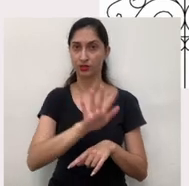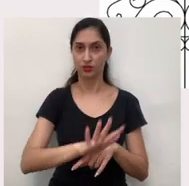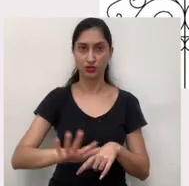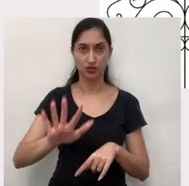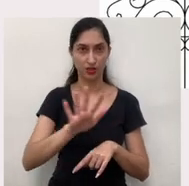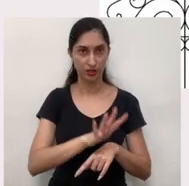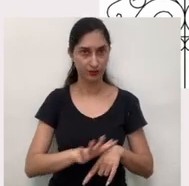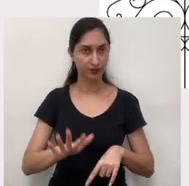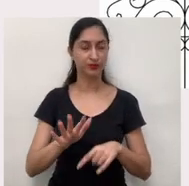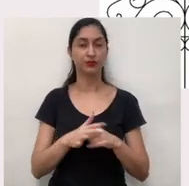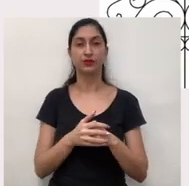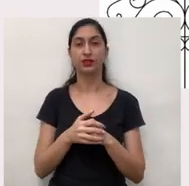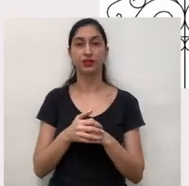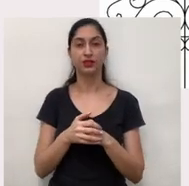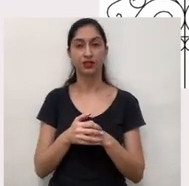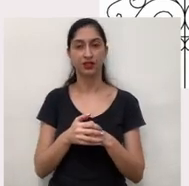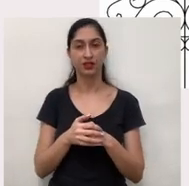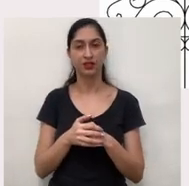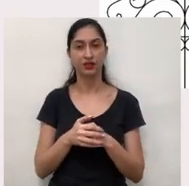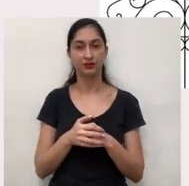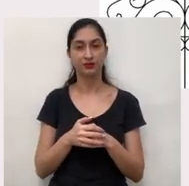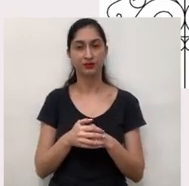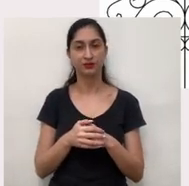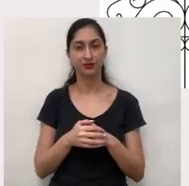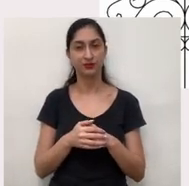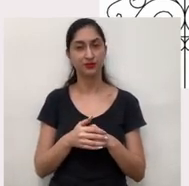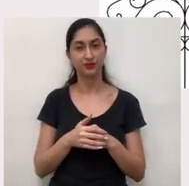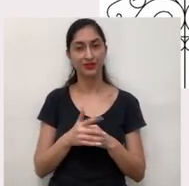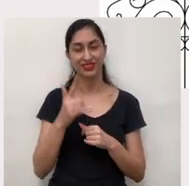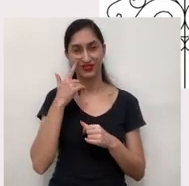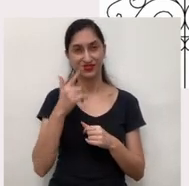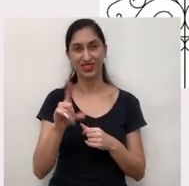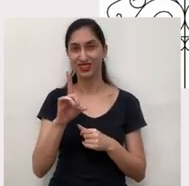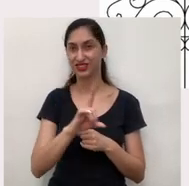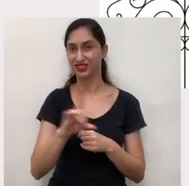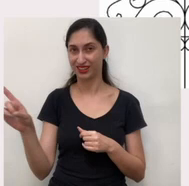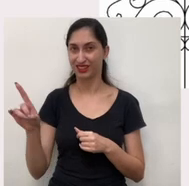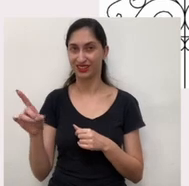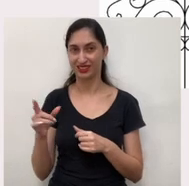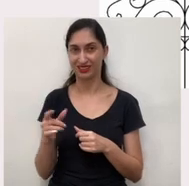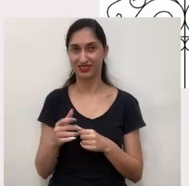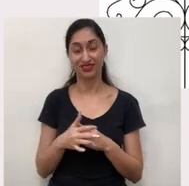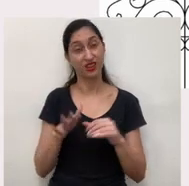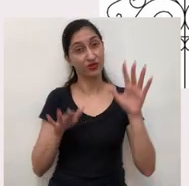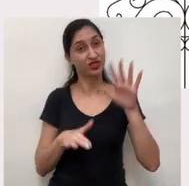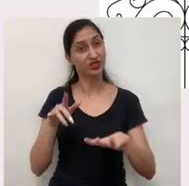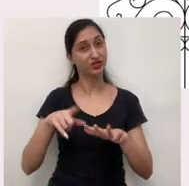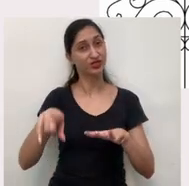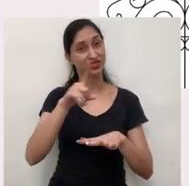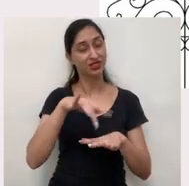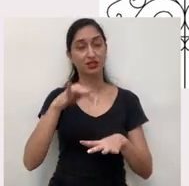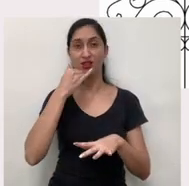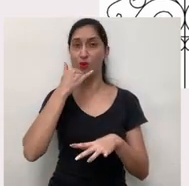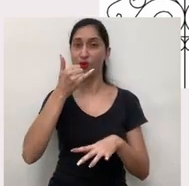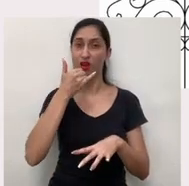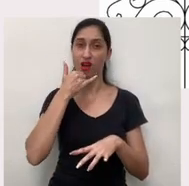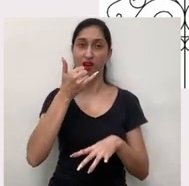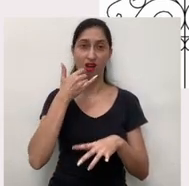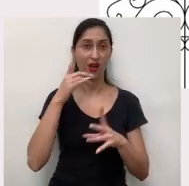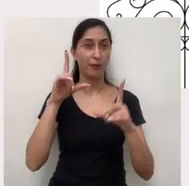vocês veem à direita, não sei se está dando para ver direito, talvez para quem esteja com uma tela pequena, assim, né, mas